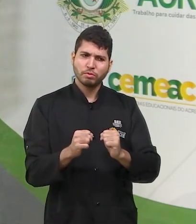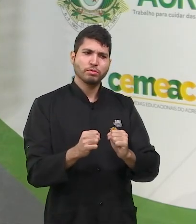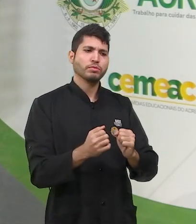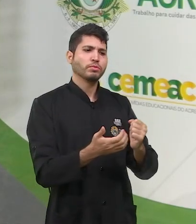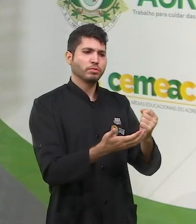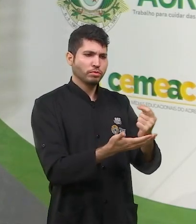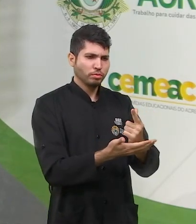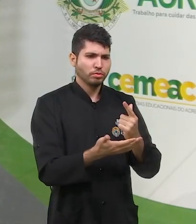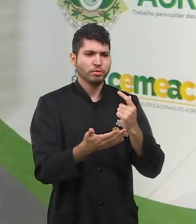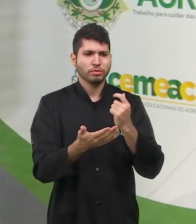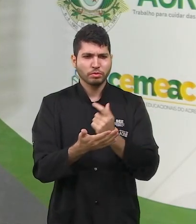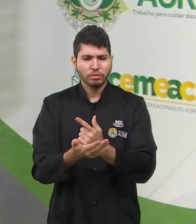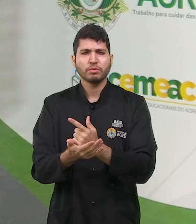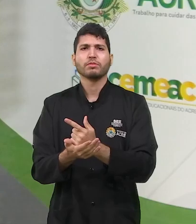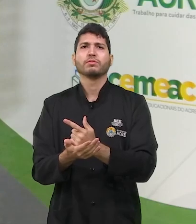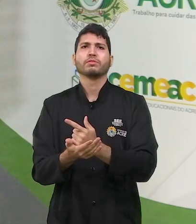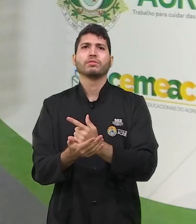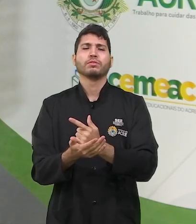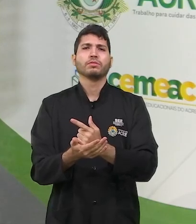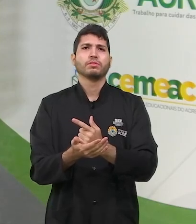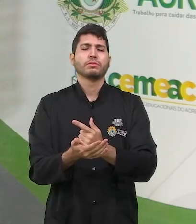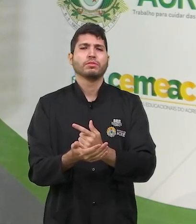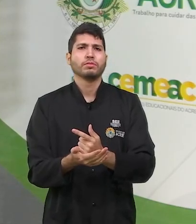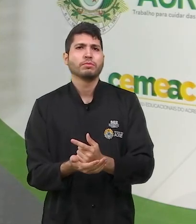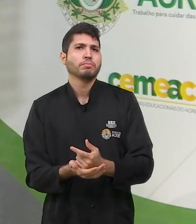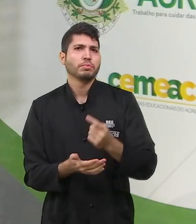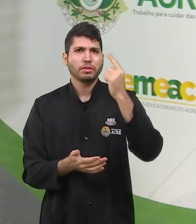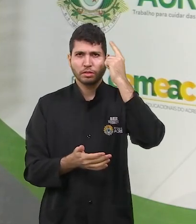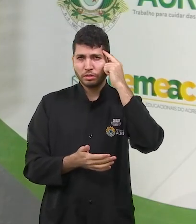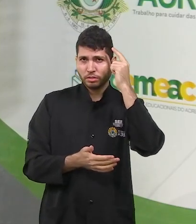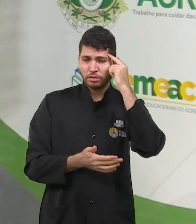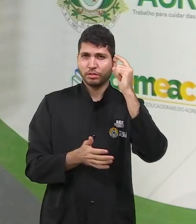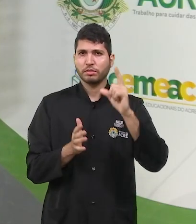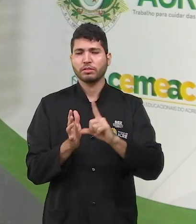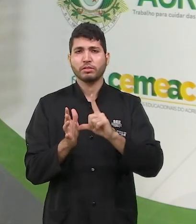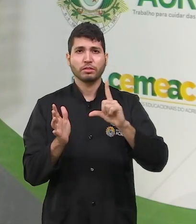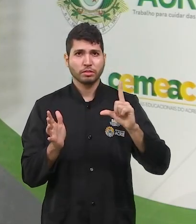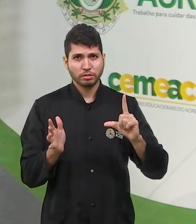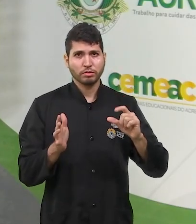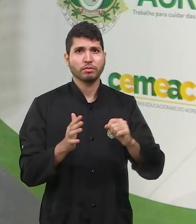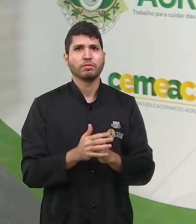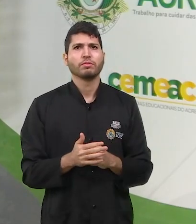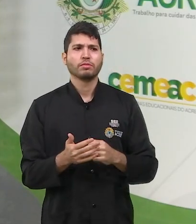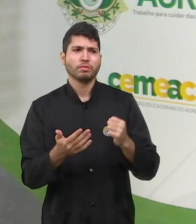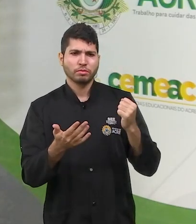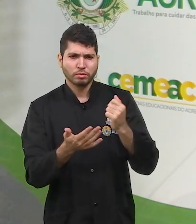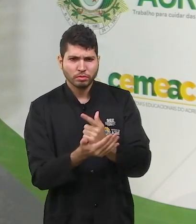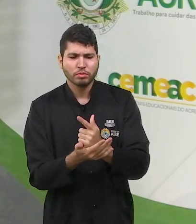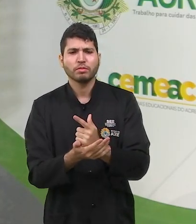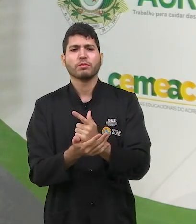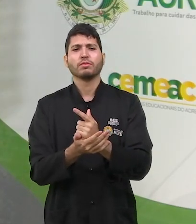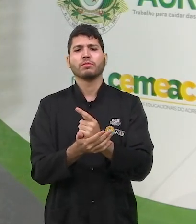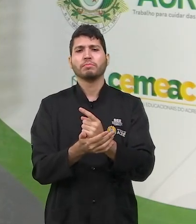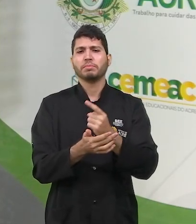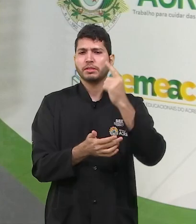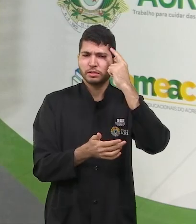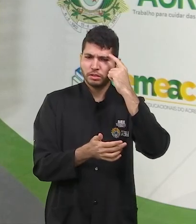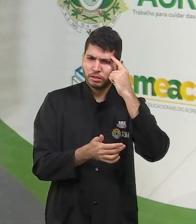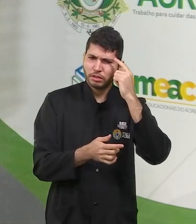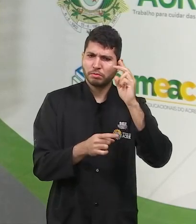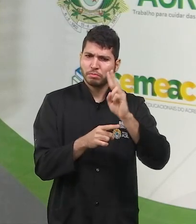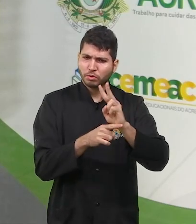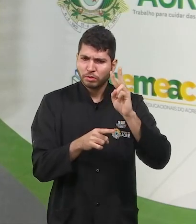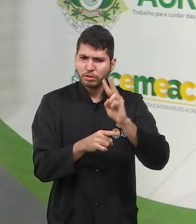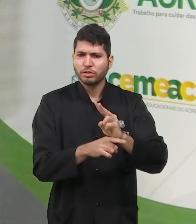pese mais a questão do não pertencimento, ou seja, um consumo aliado à preservação do meio ambiente. Logo,